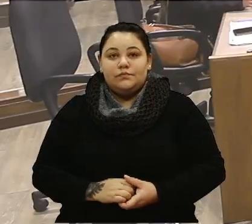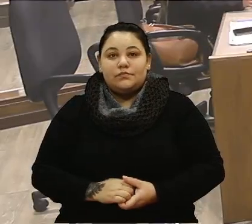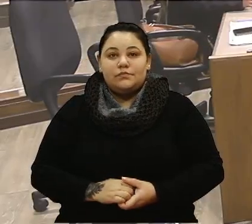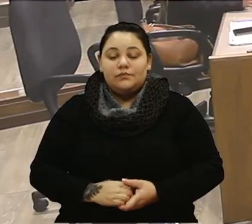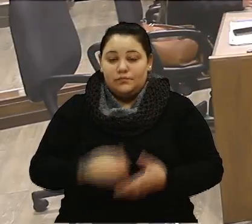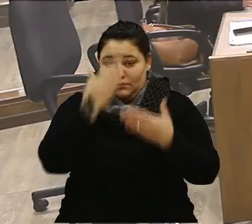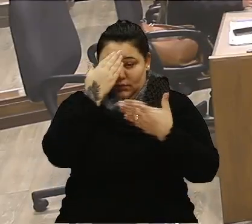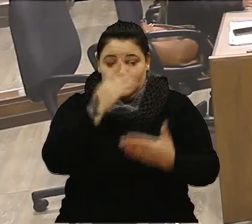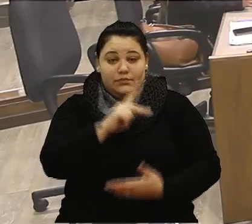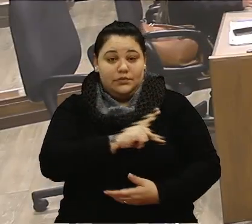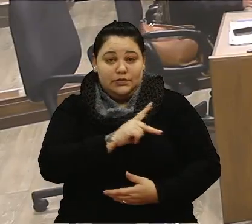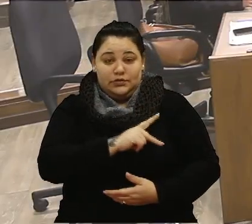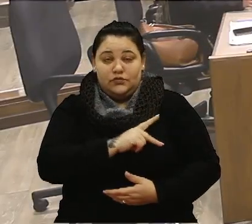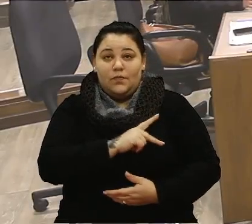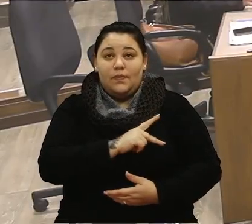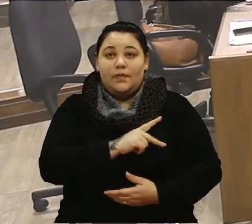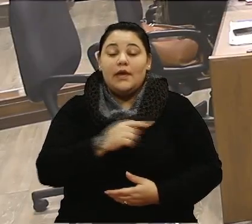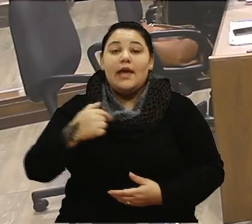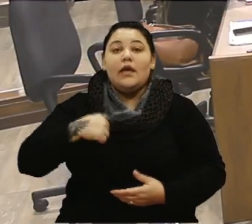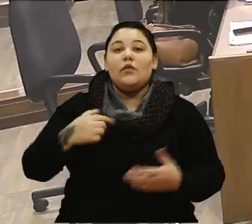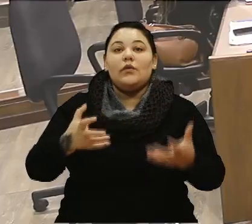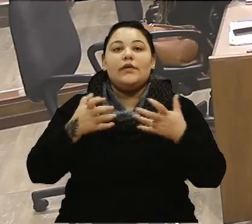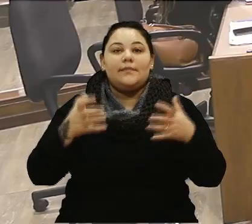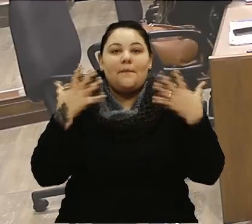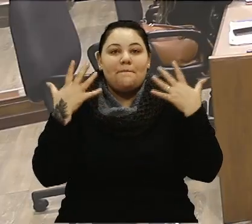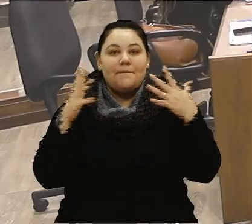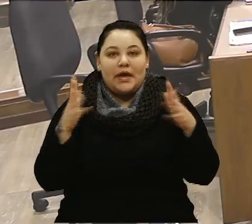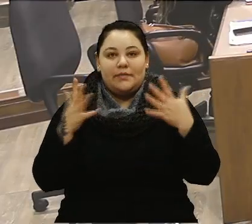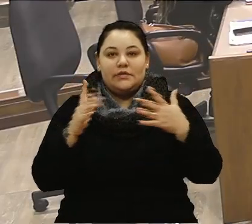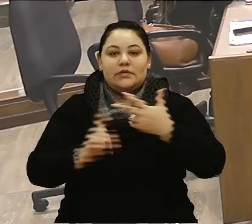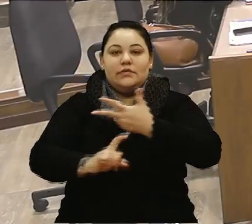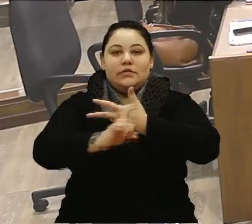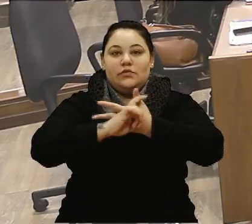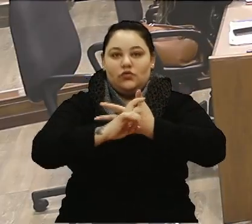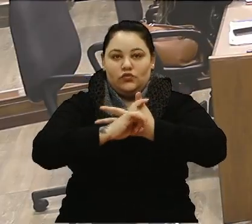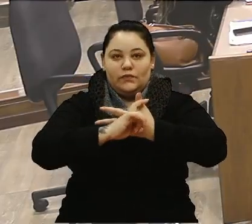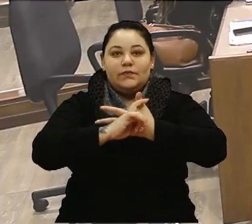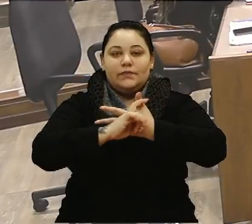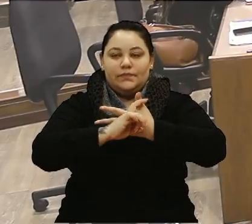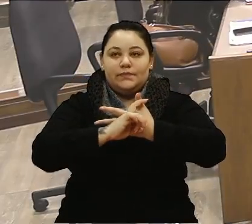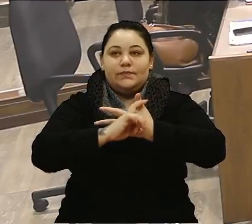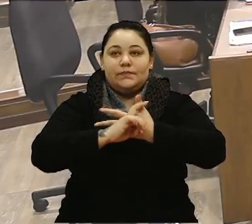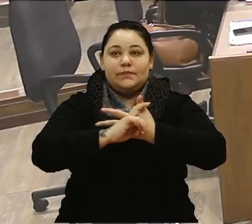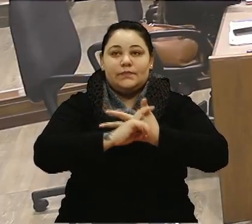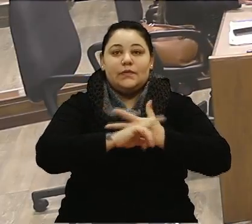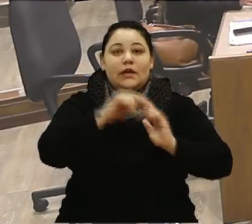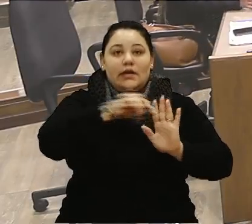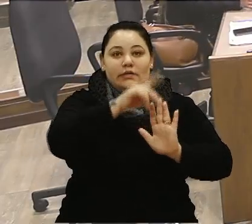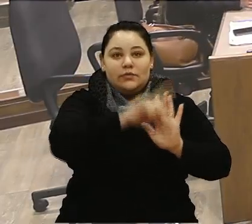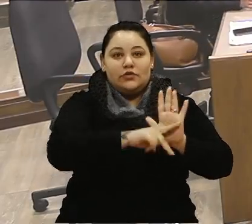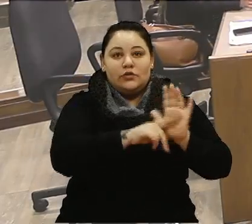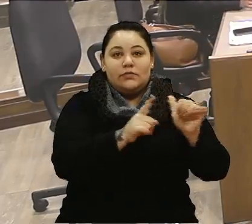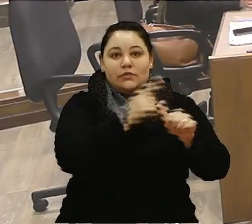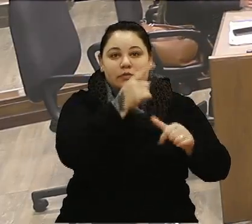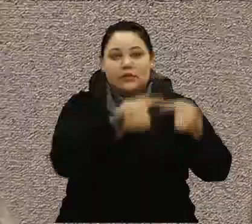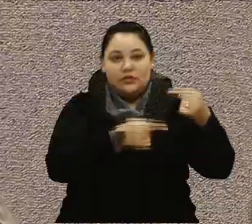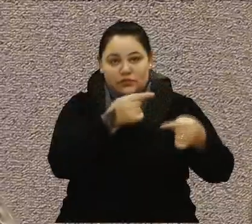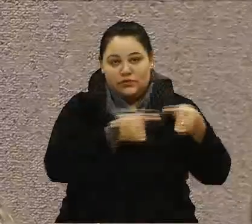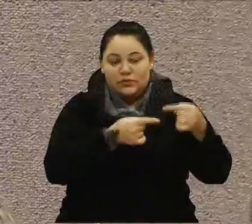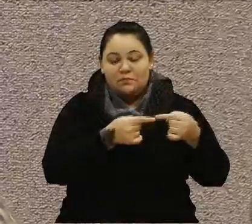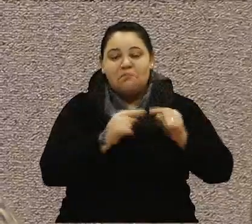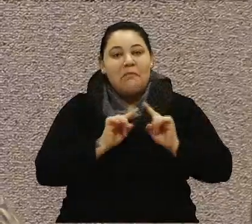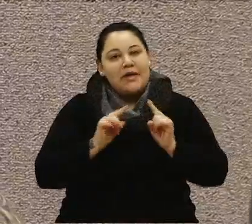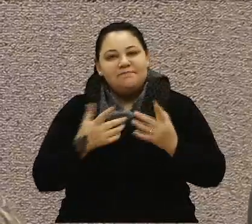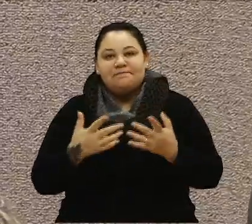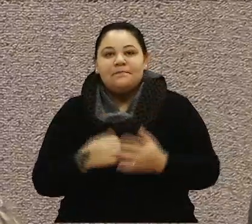Obrigado, senhor presidente. Eu queria parabenizar o executivo por esse projeto, né, em primeira discussão, mas enfim,